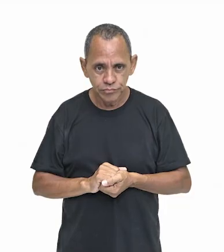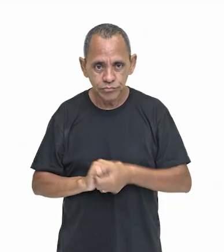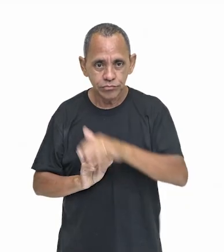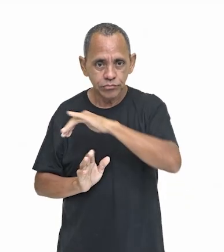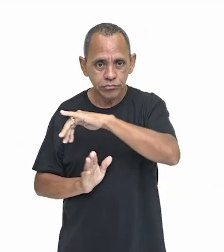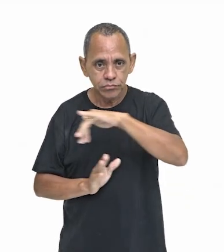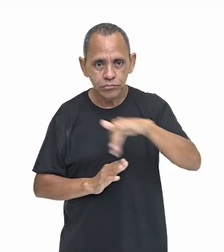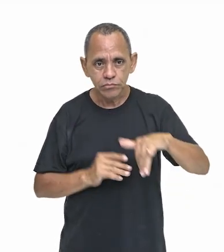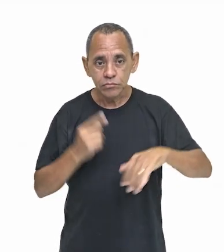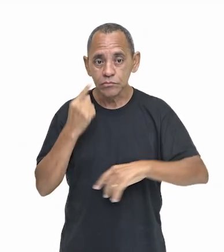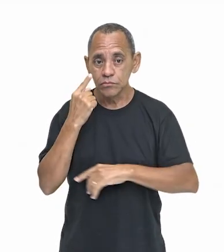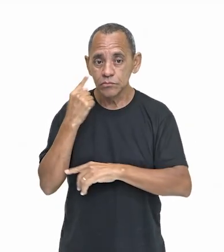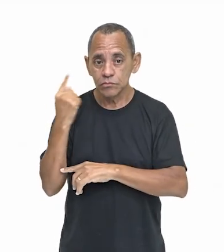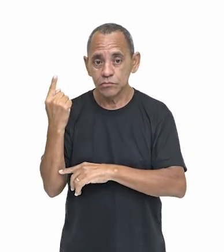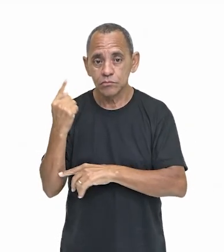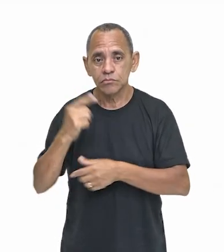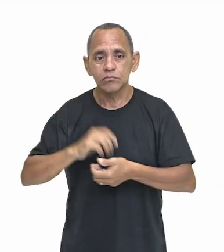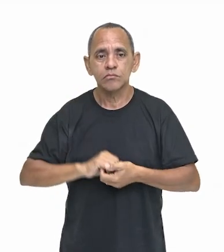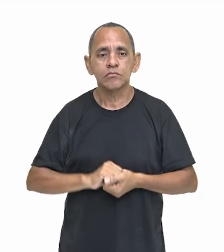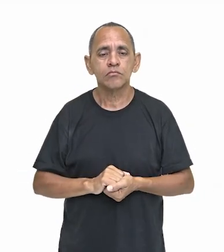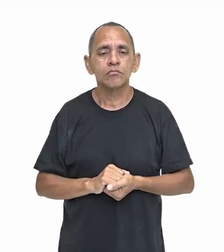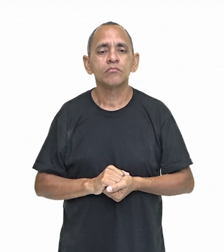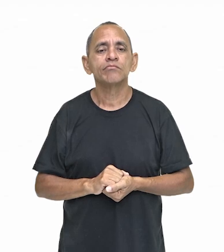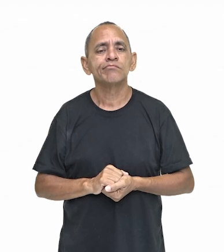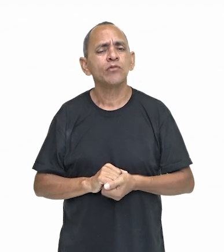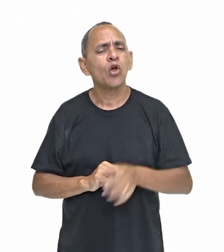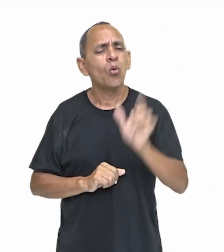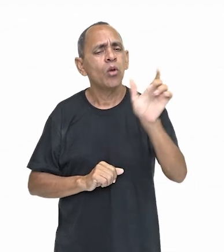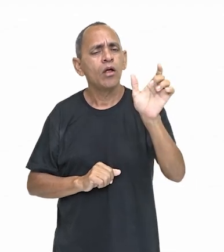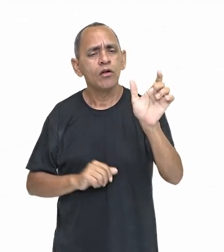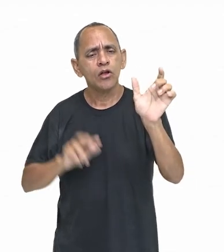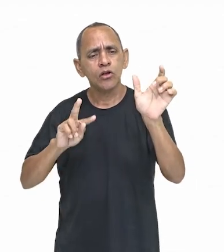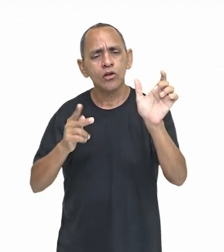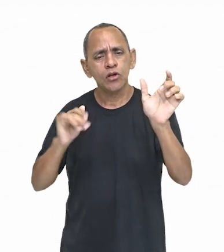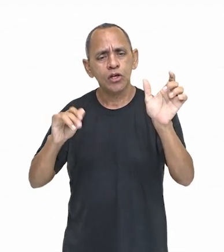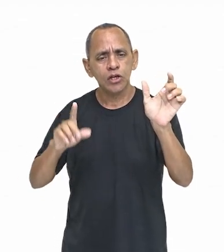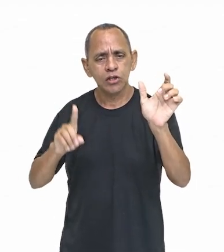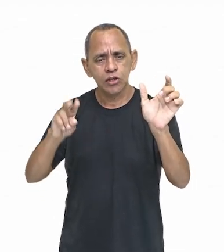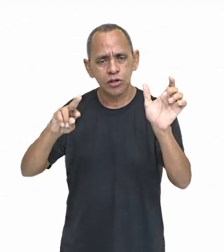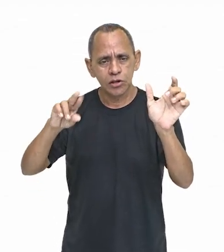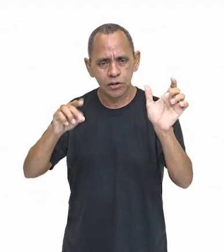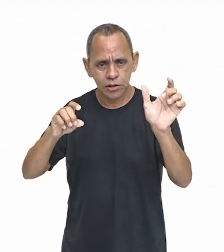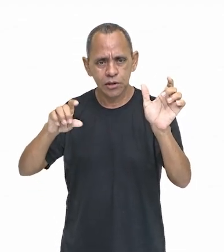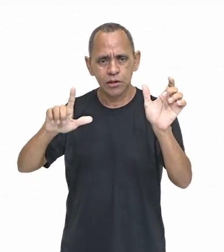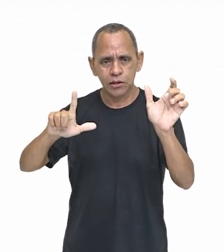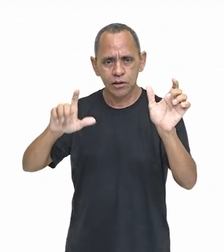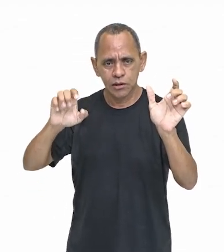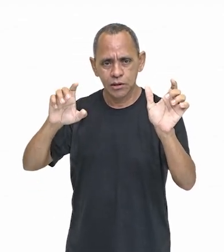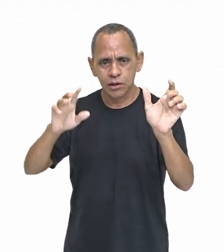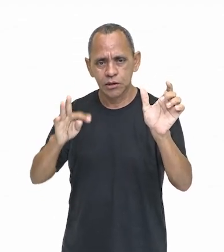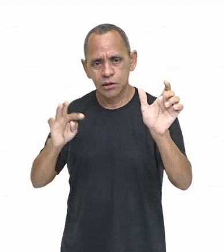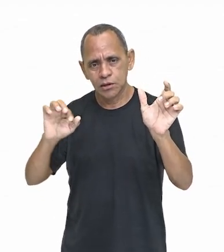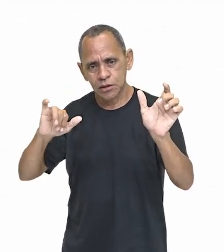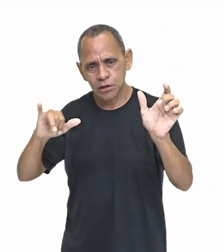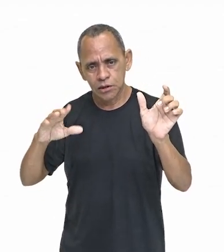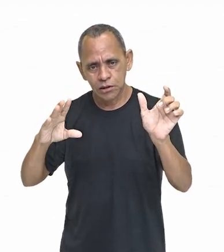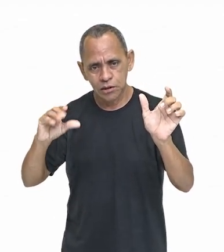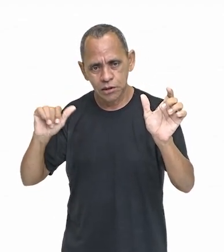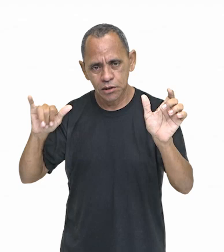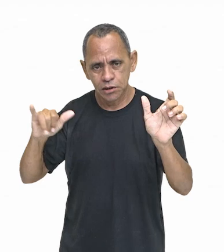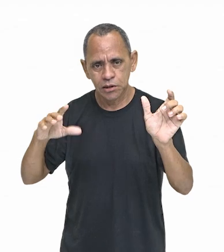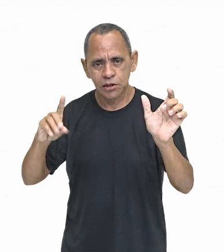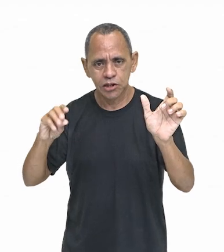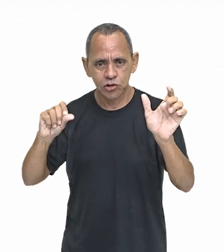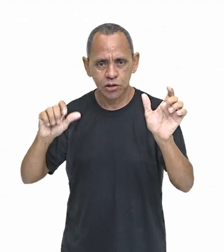pessoal, a hidroeletricidade, vamos chamar assim, né? Uma palavra diferente aí para você,